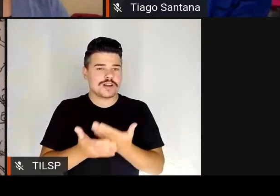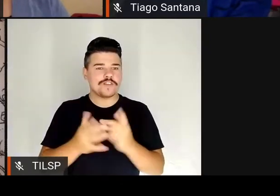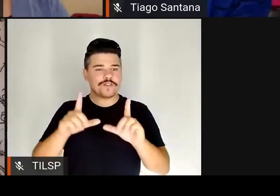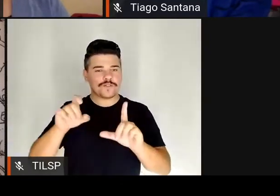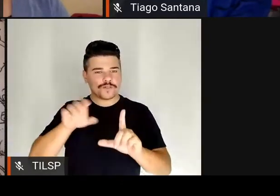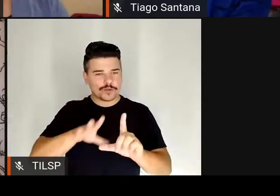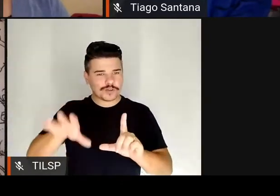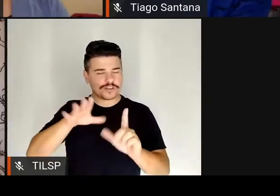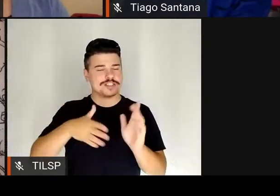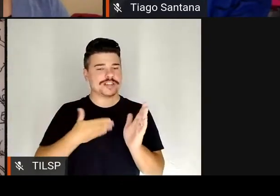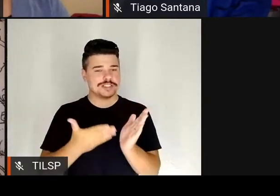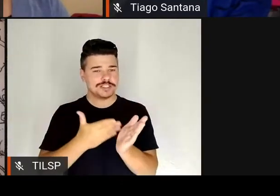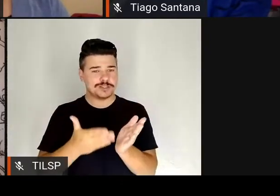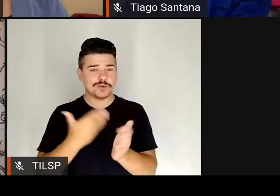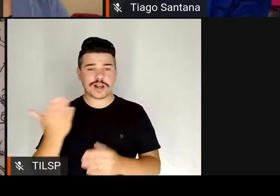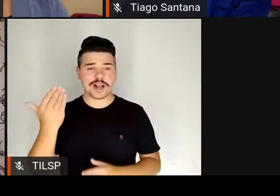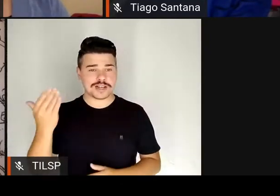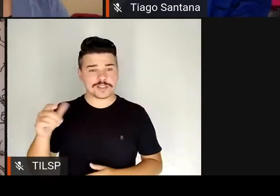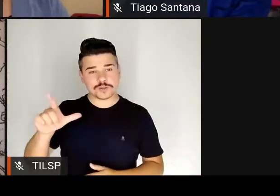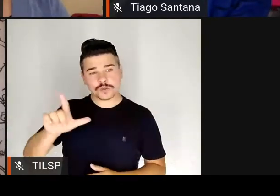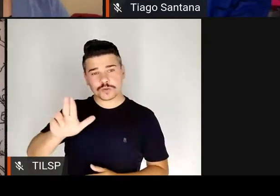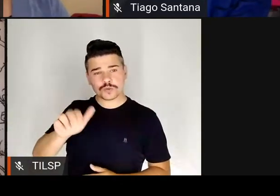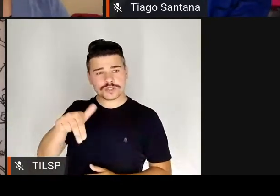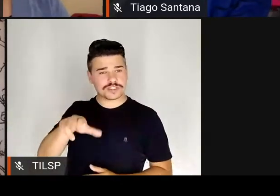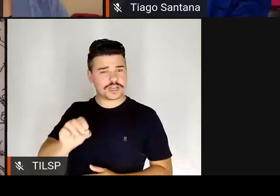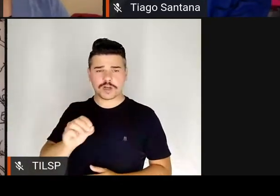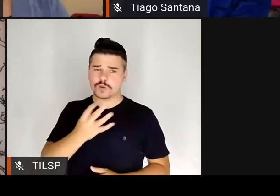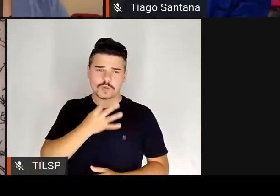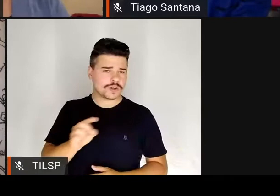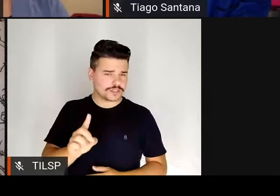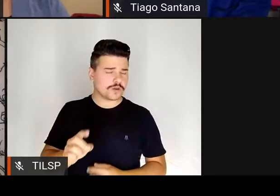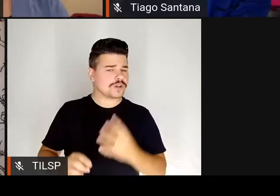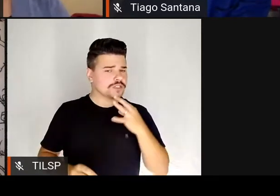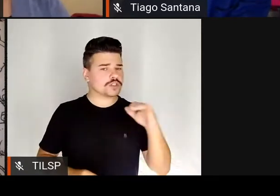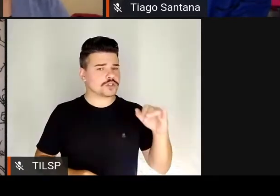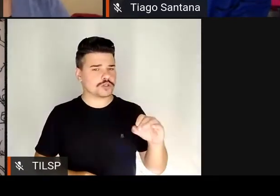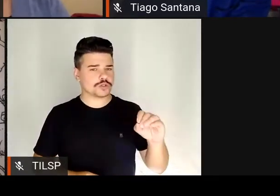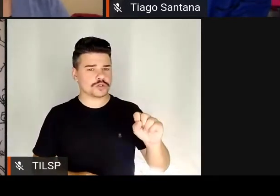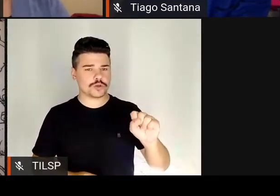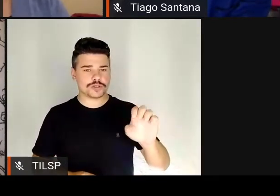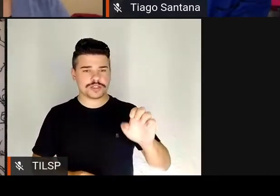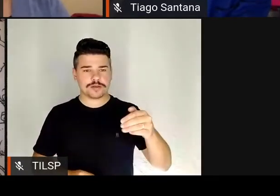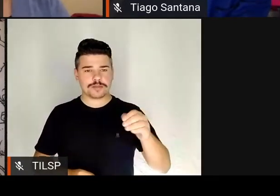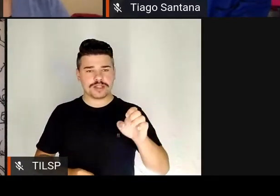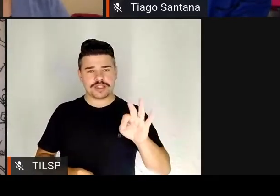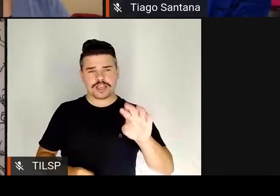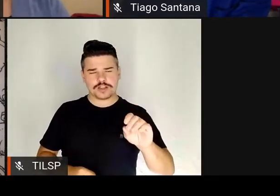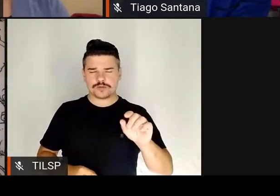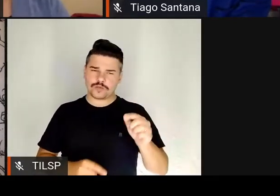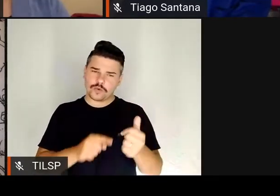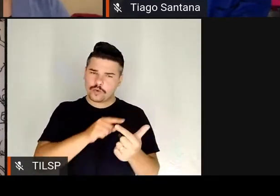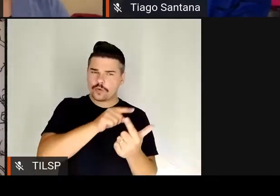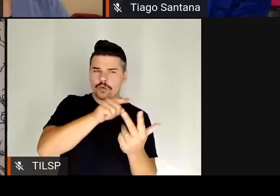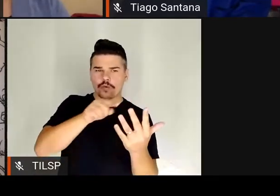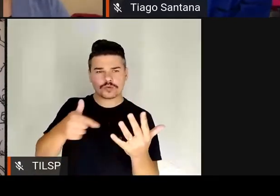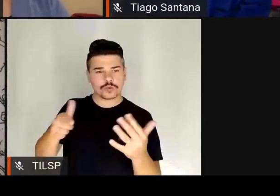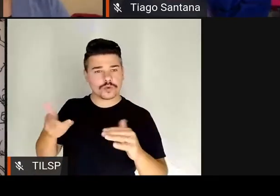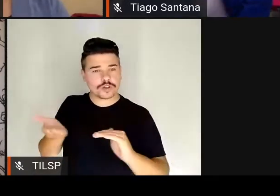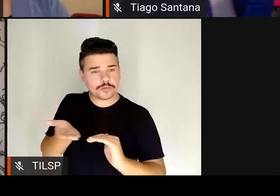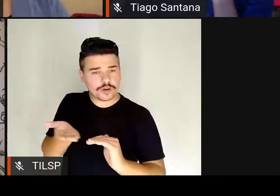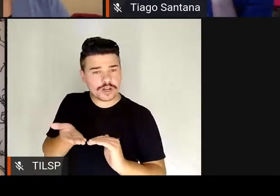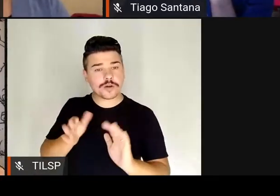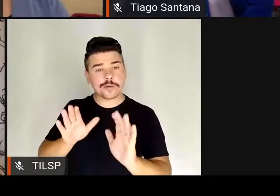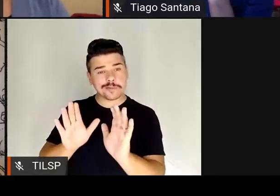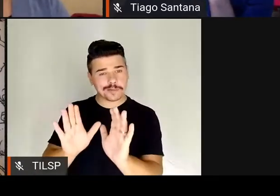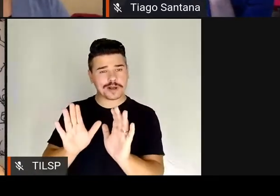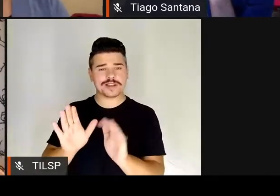eu não conhecia a obra do Luciano, conhecia muito a do José Medeiros, até, por outras questões, e alguns contemporâneos, mas eu não conhecia a obra dele,